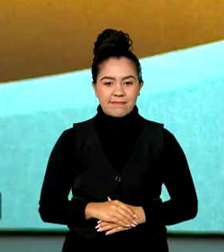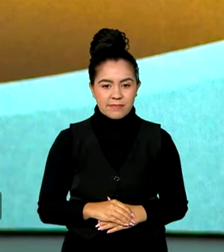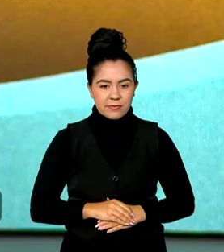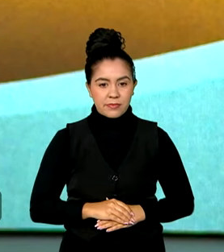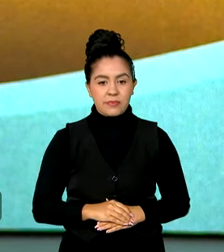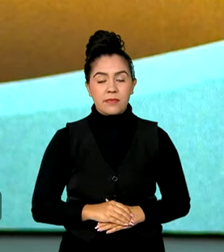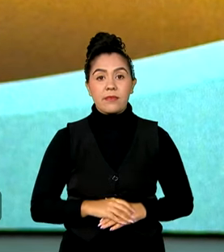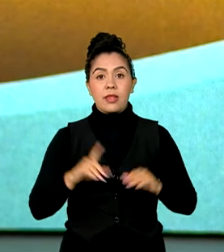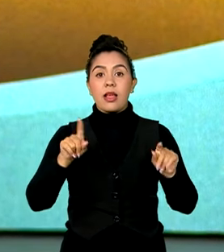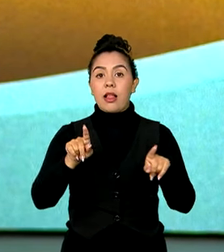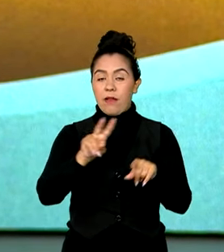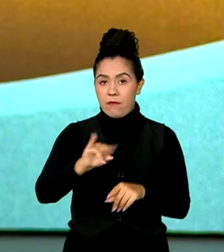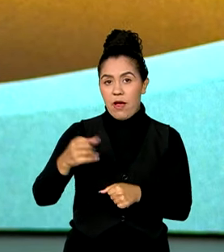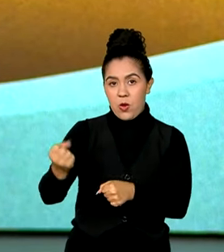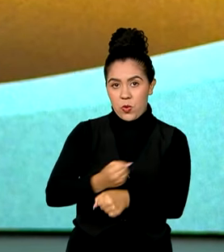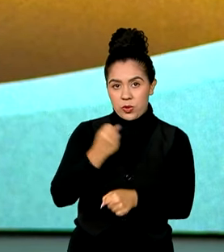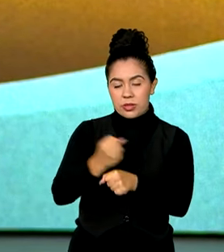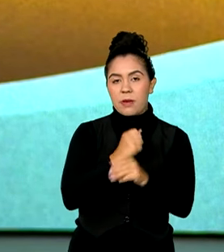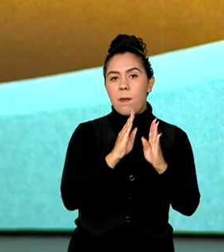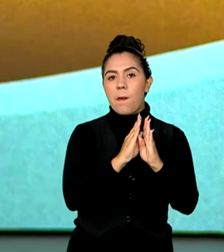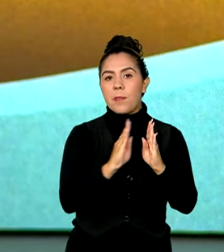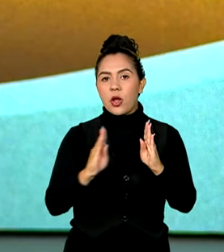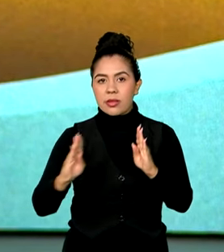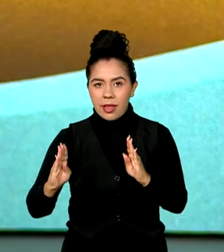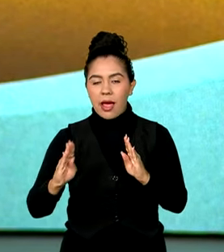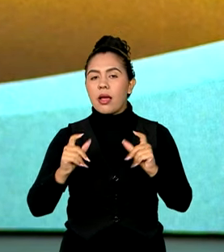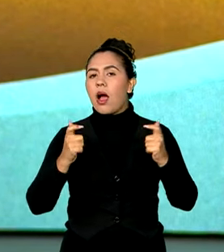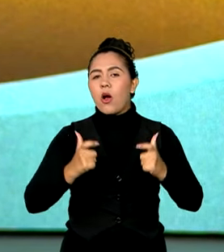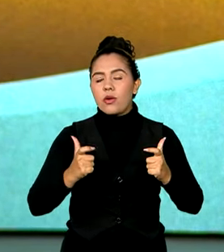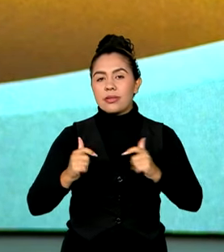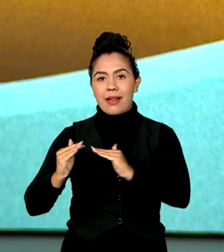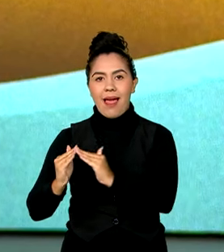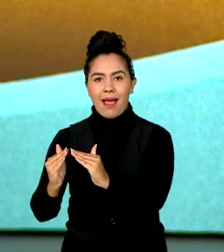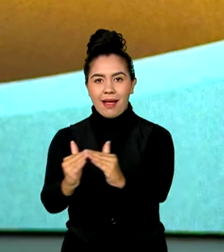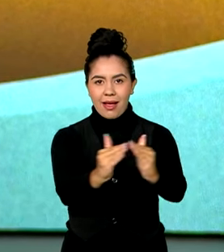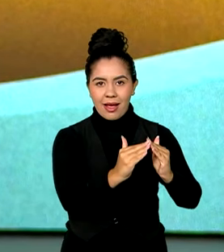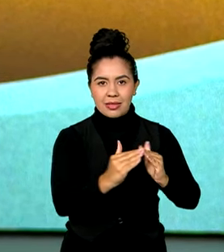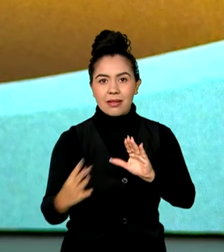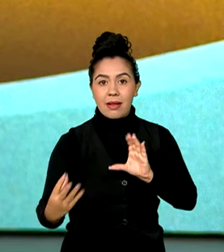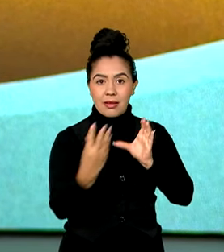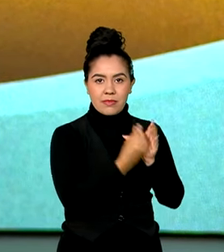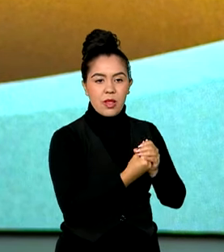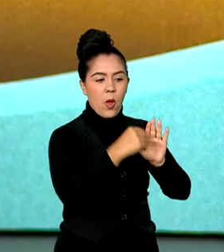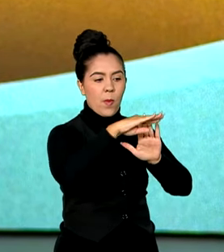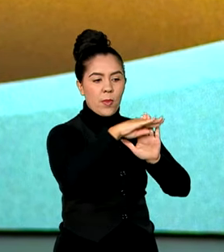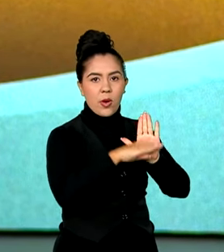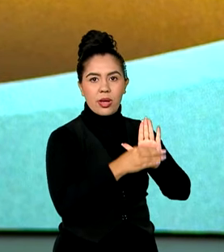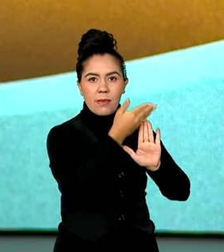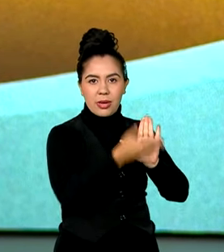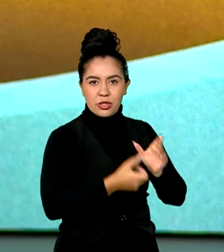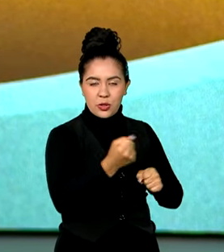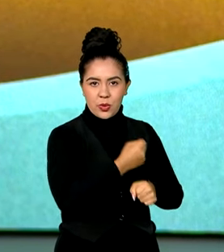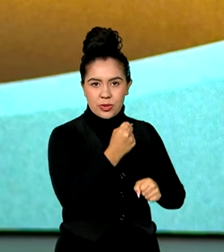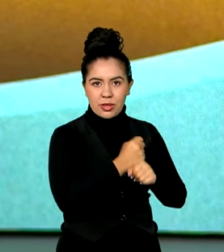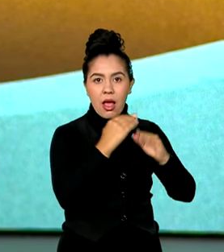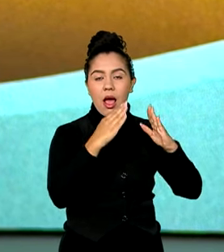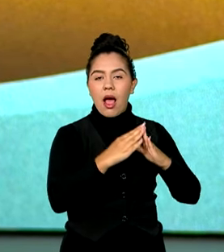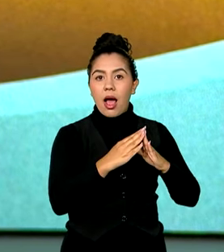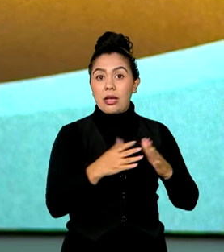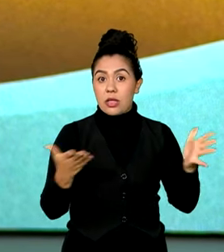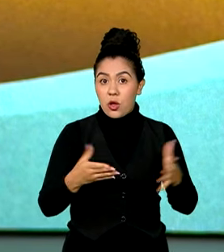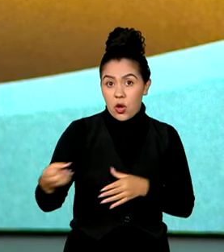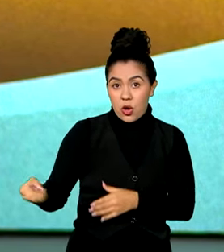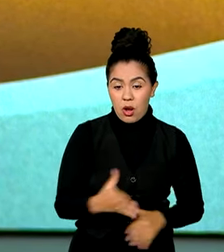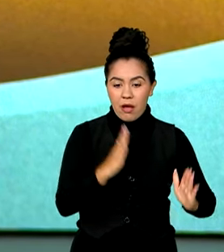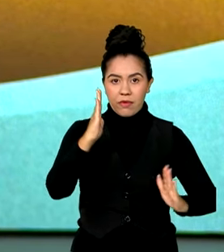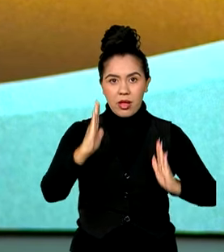A inclusão de bibliotecas nos conjuntos habitacionais é uma das ações do novo Minha Casa Minha Vida. Nesse novo ciclo do programa, as